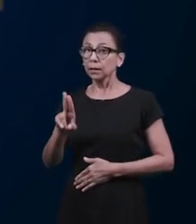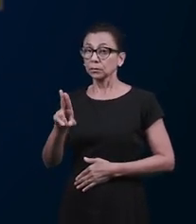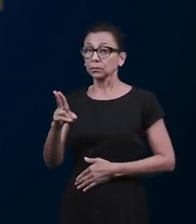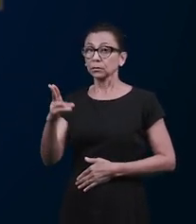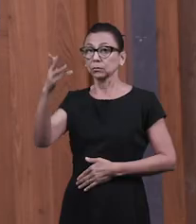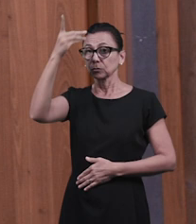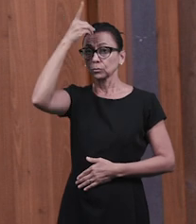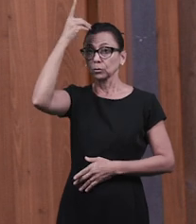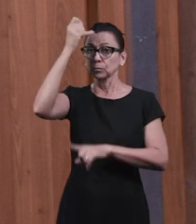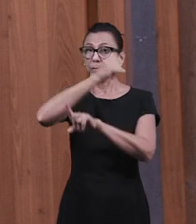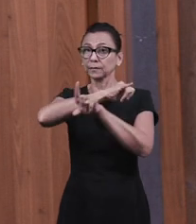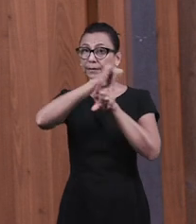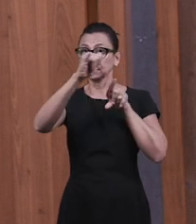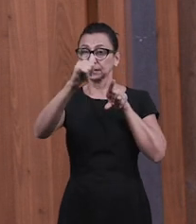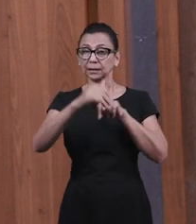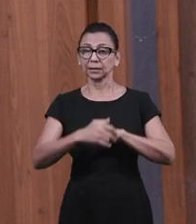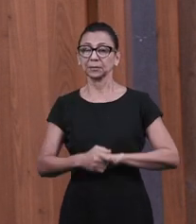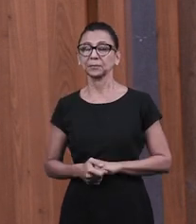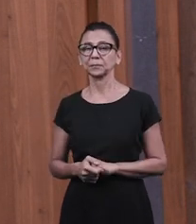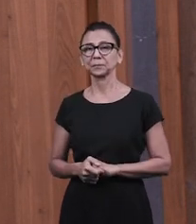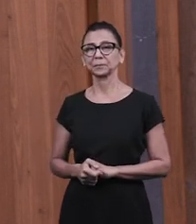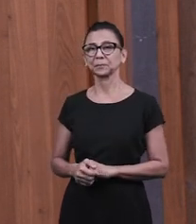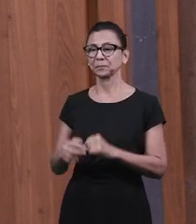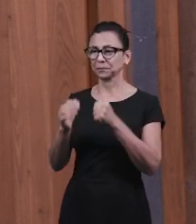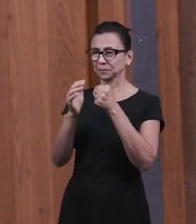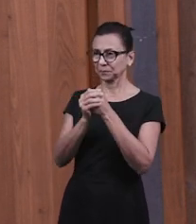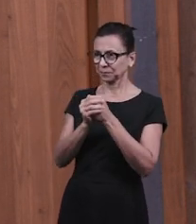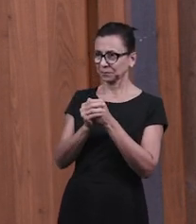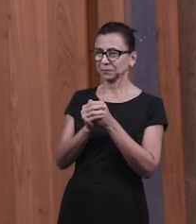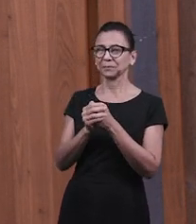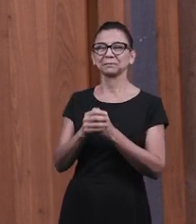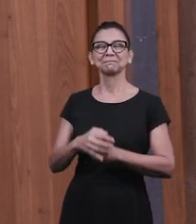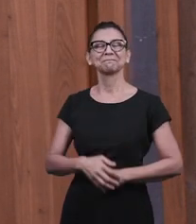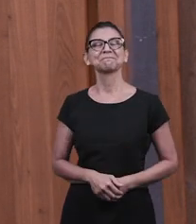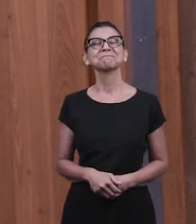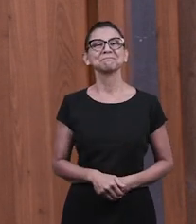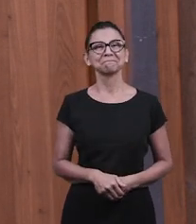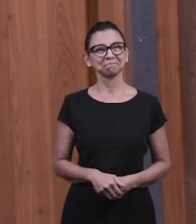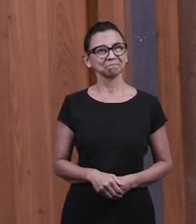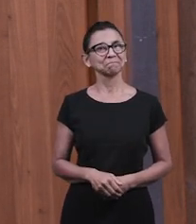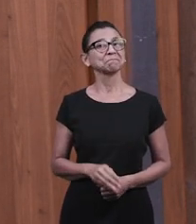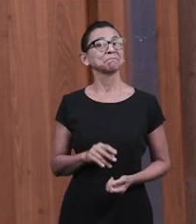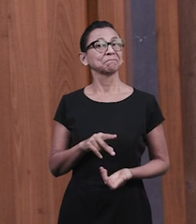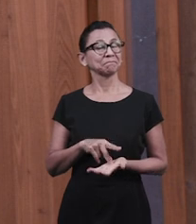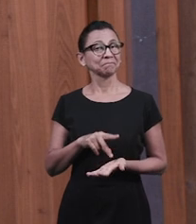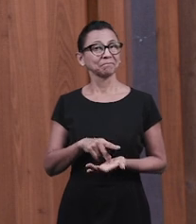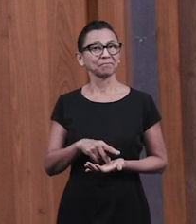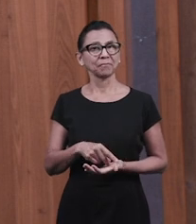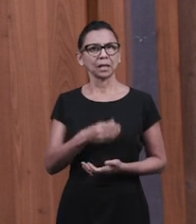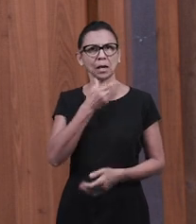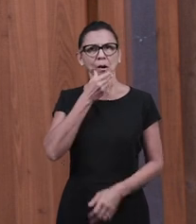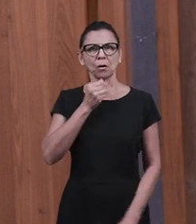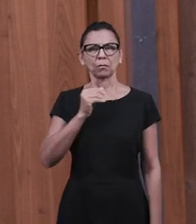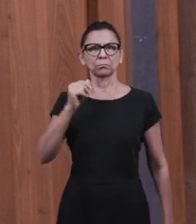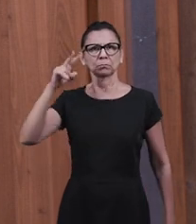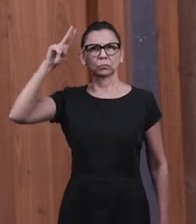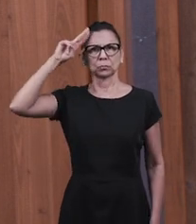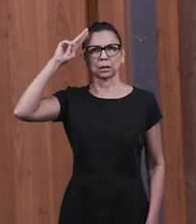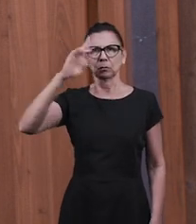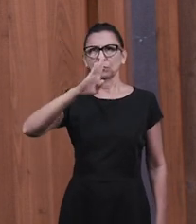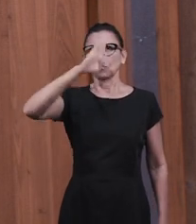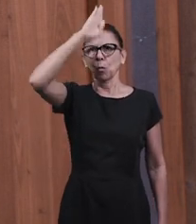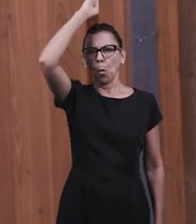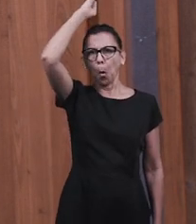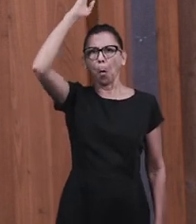Senhor Jesus. Amém, Ítalo. A paz do Senhor Jesus para você também. Realmente, os soldados romanos